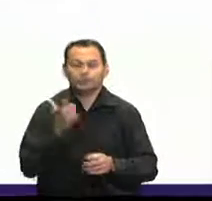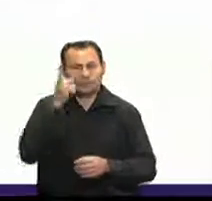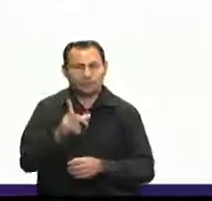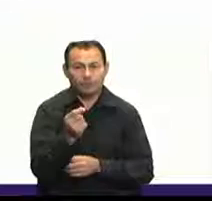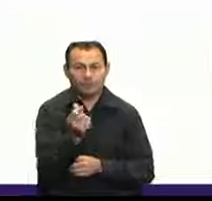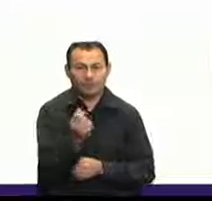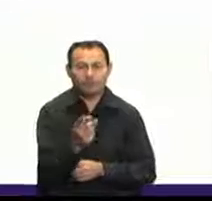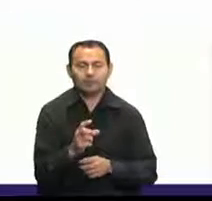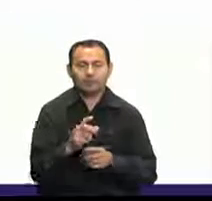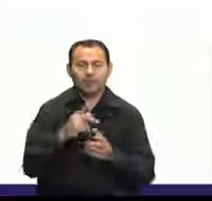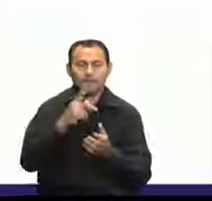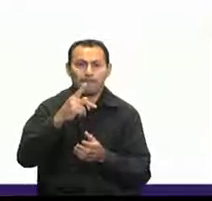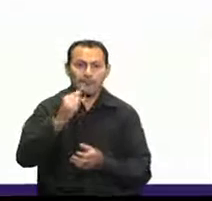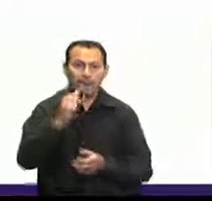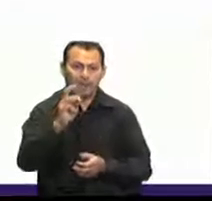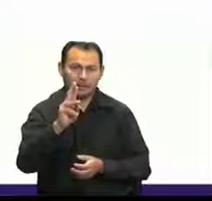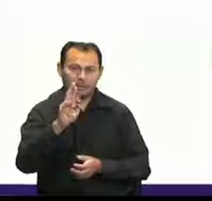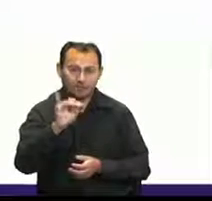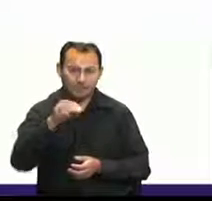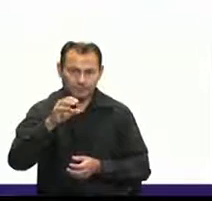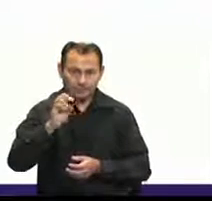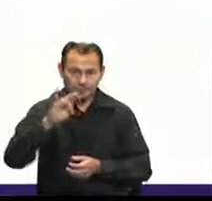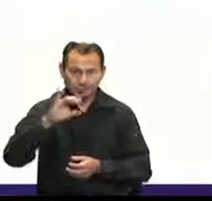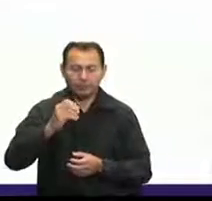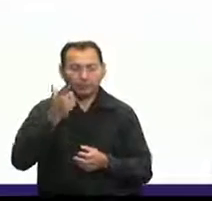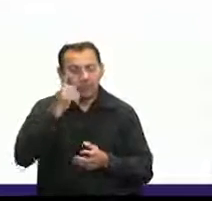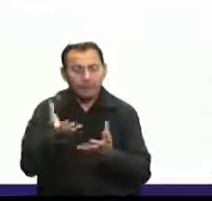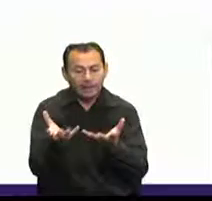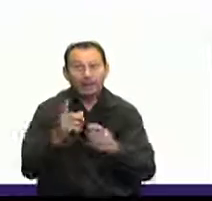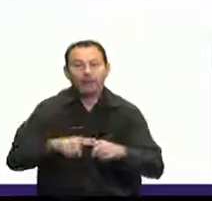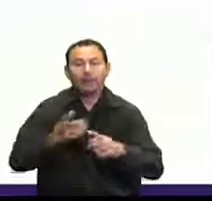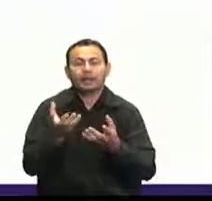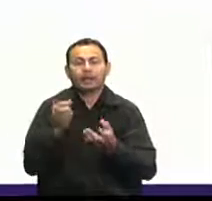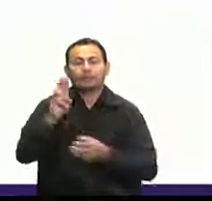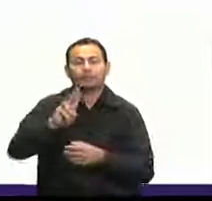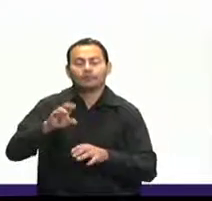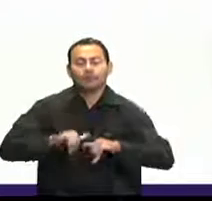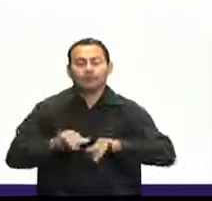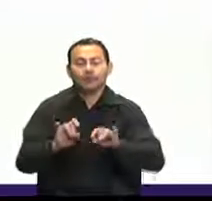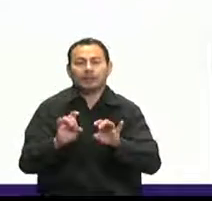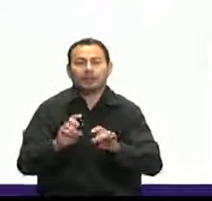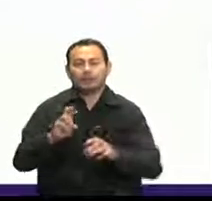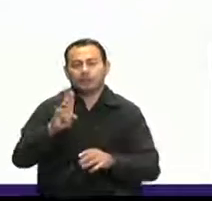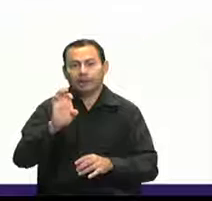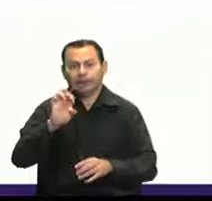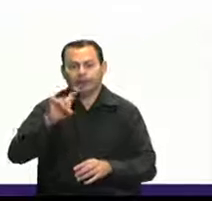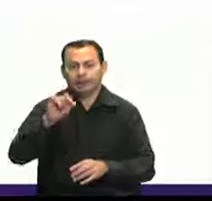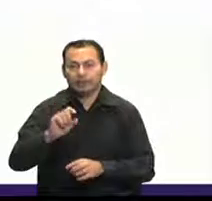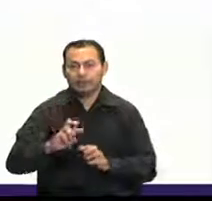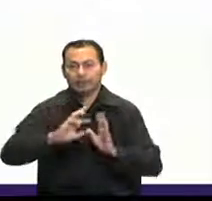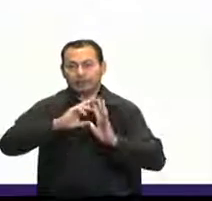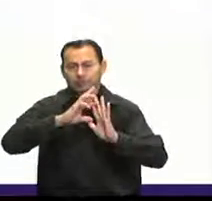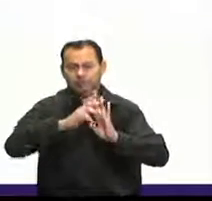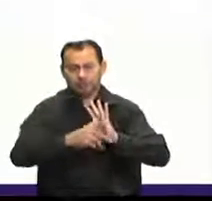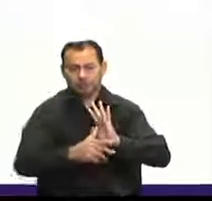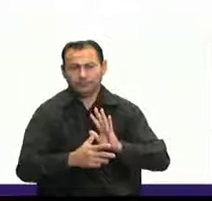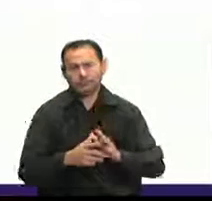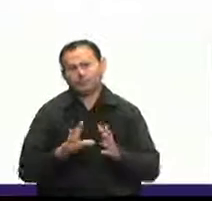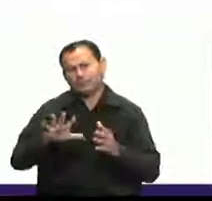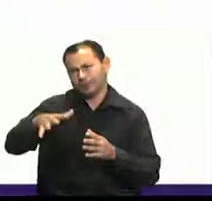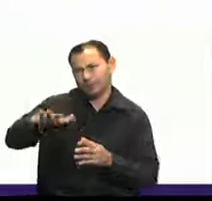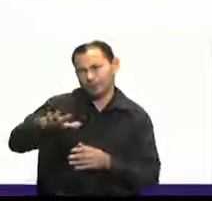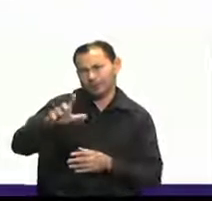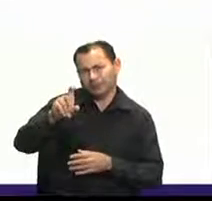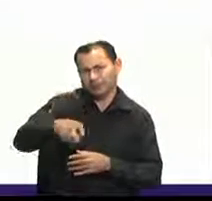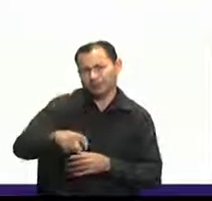informou um patrimônio agora ela busca aplicar por ela quer aplicar no mercado de renda variável talvez